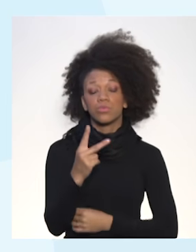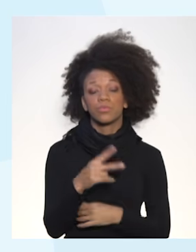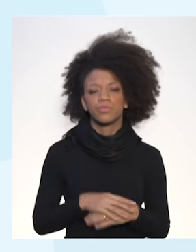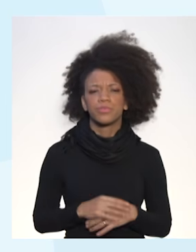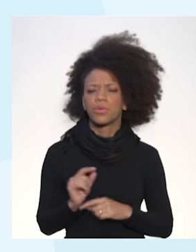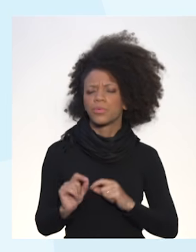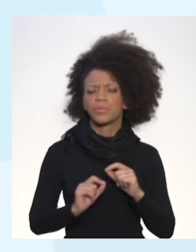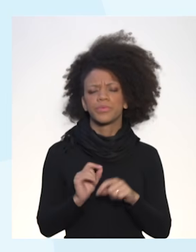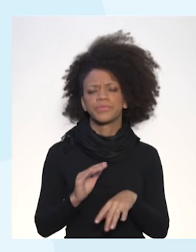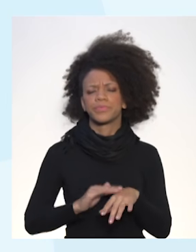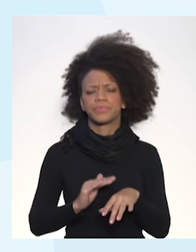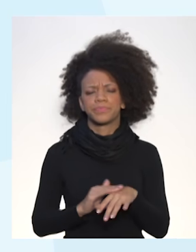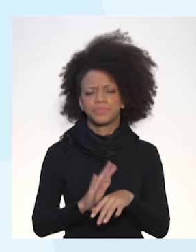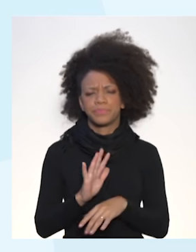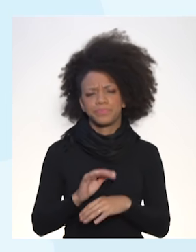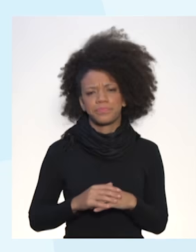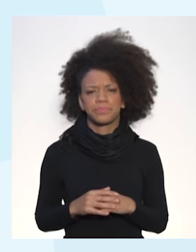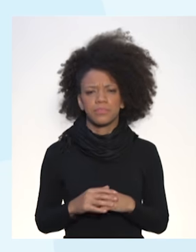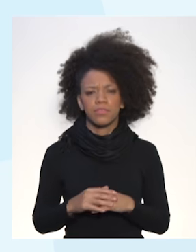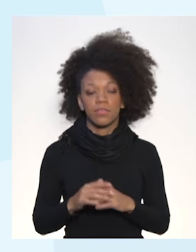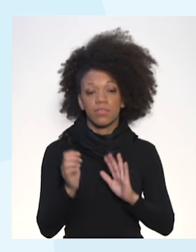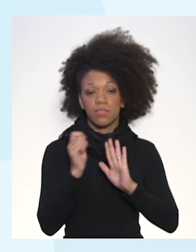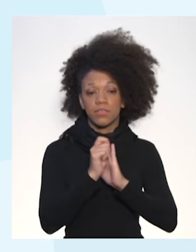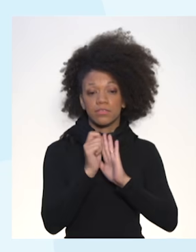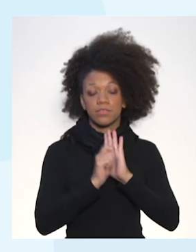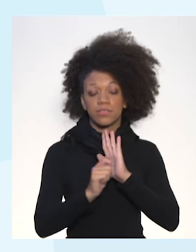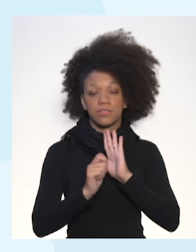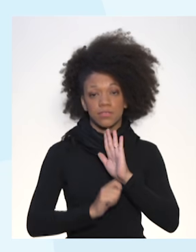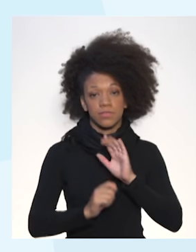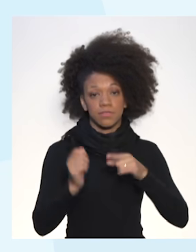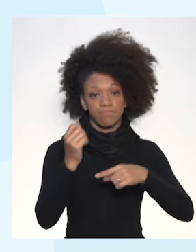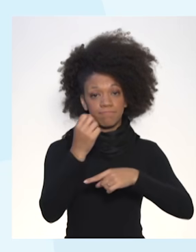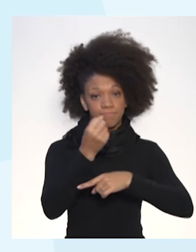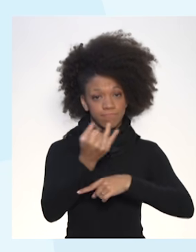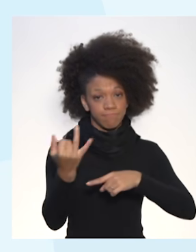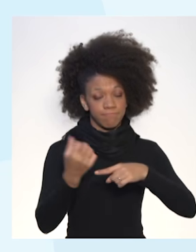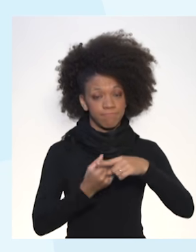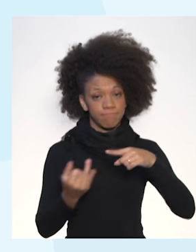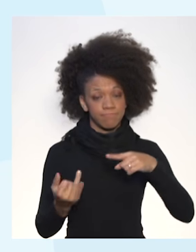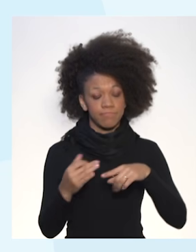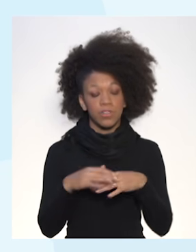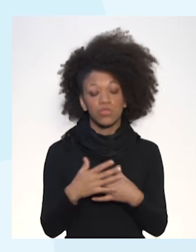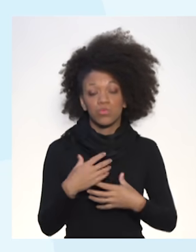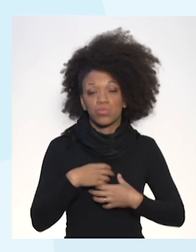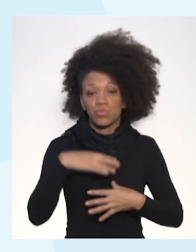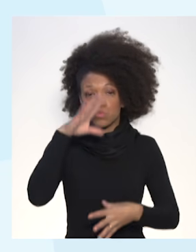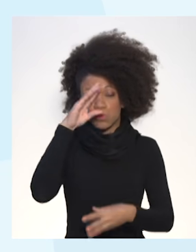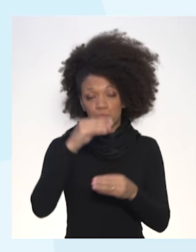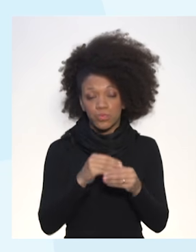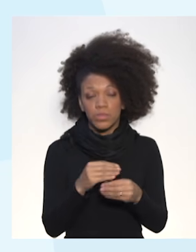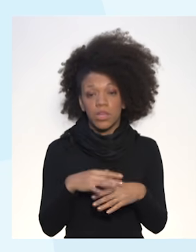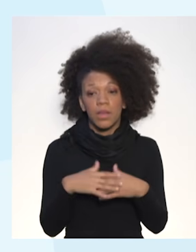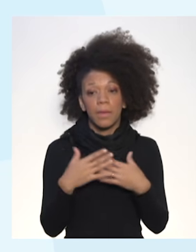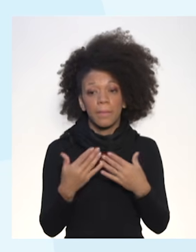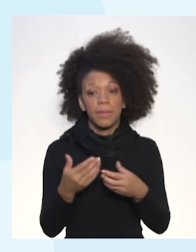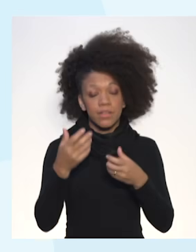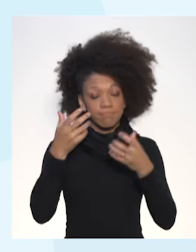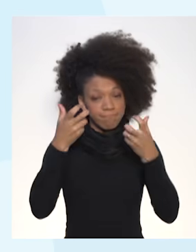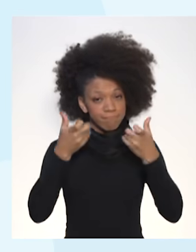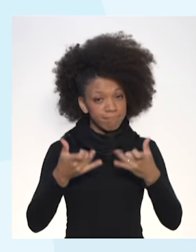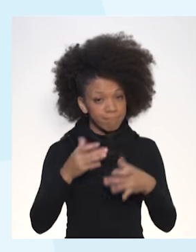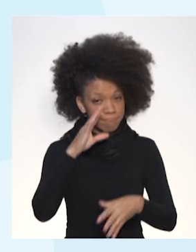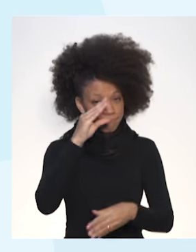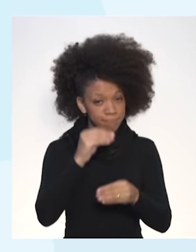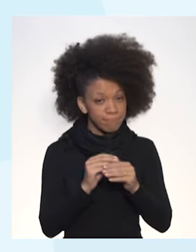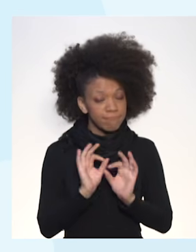que que a gente vai fazer? A gente vai escrever essa fração na forma irredutível por meio da simplificação. Olha